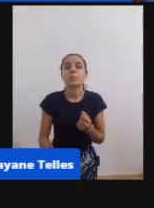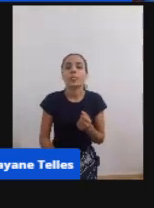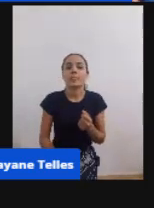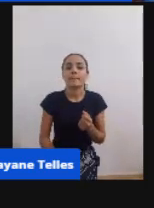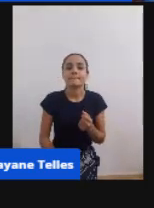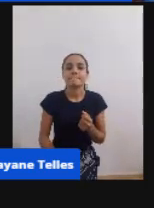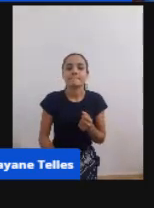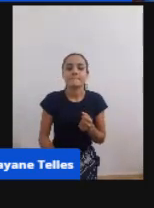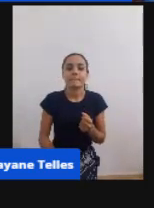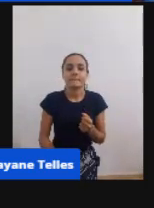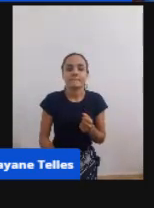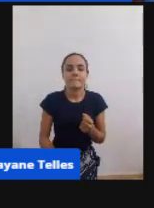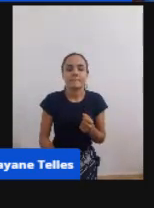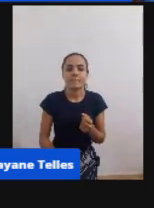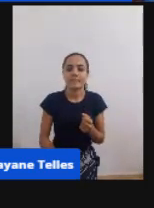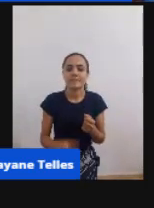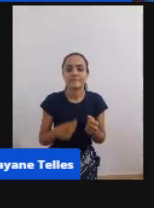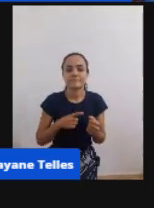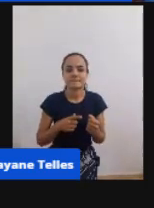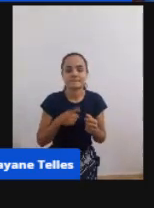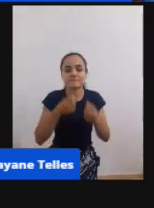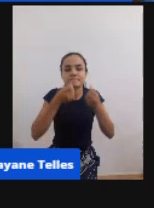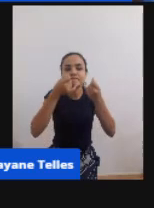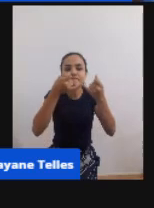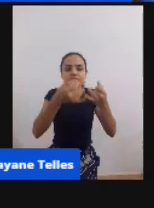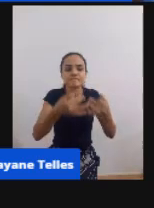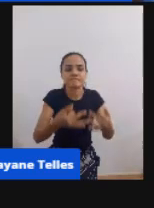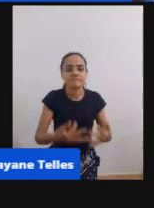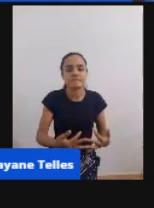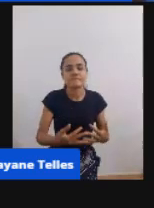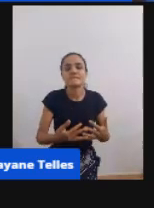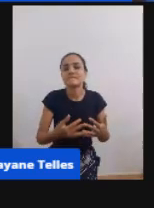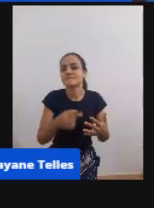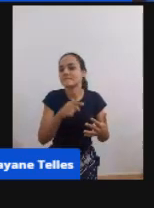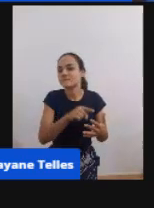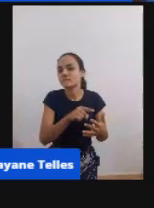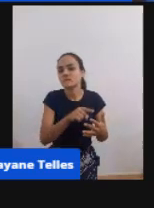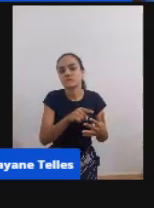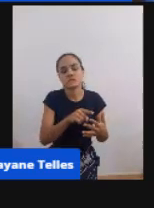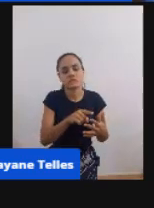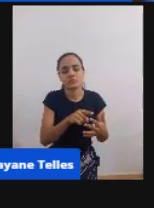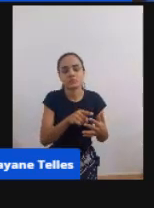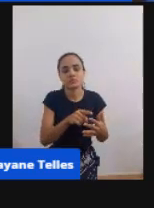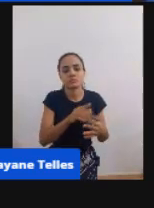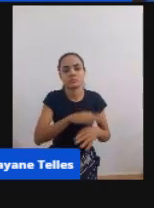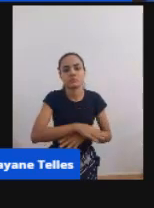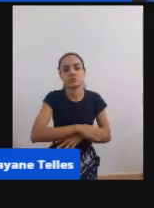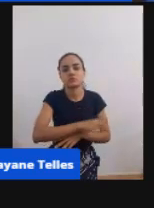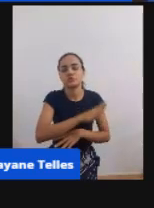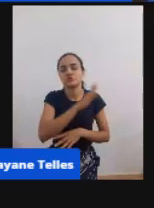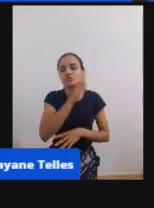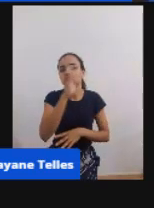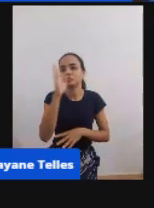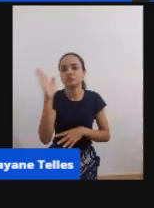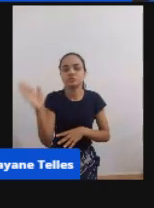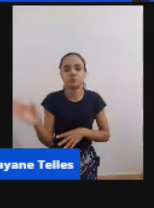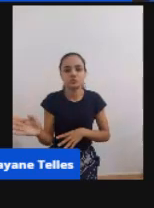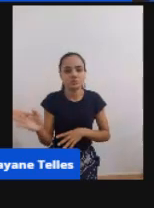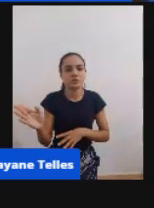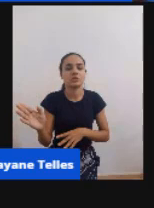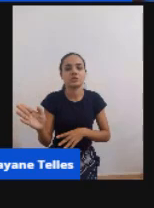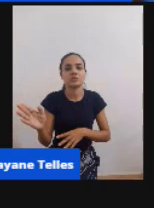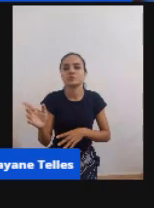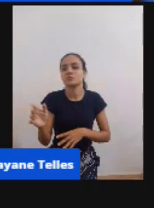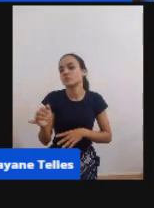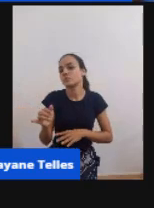sua ela pode ficar aberta o dia inteiro, você pode ter alunos que vão interagir com você exatamente no momento da